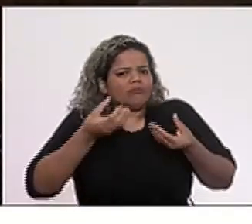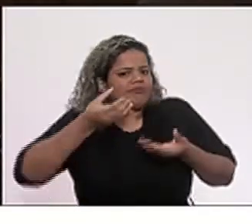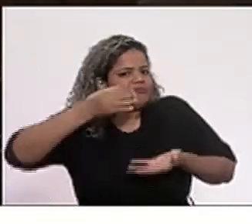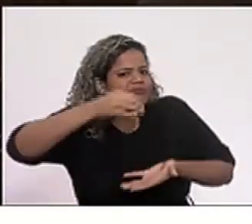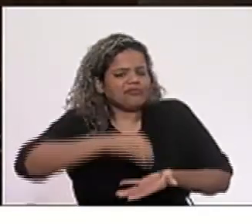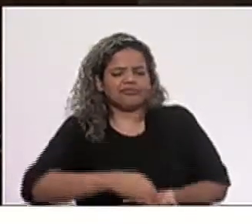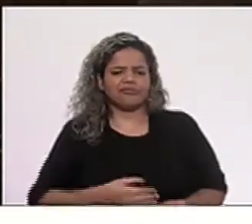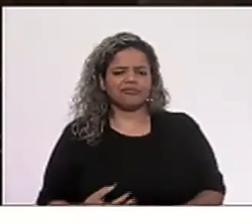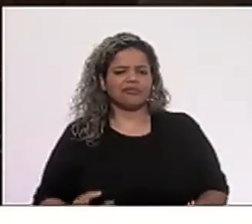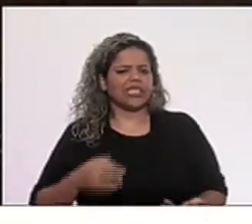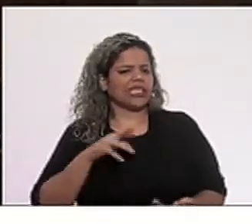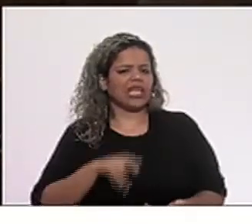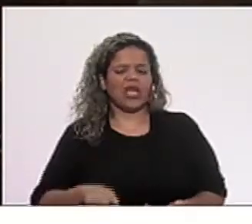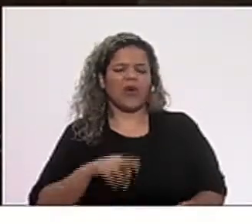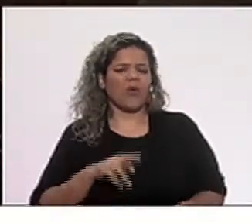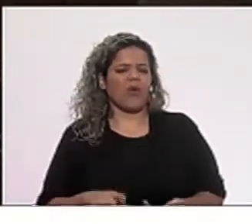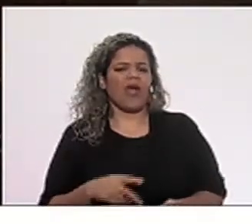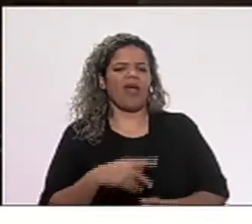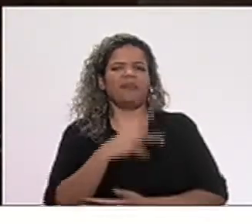concreta. Não,